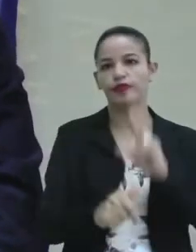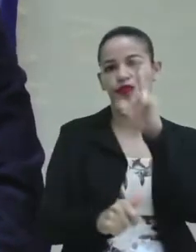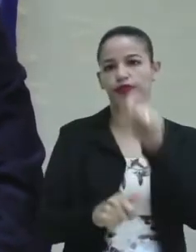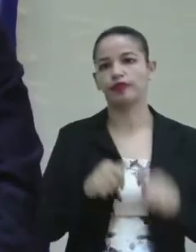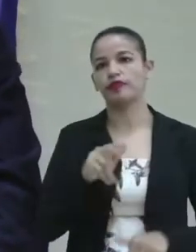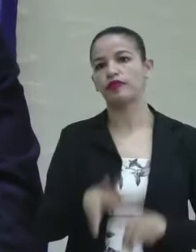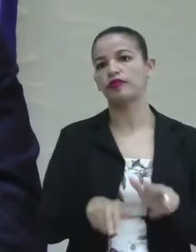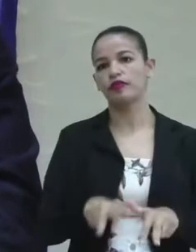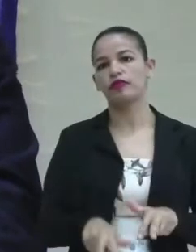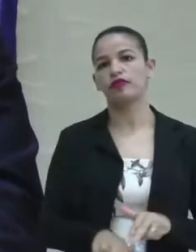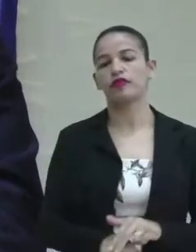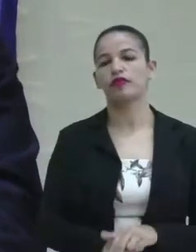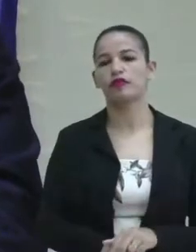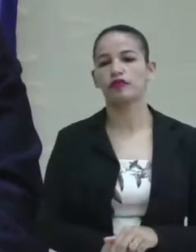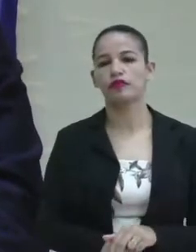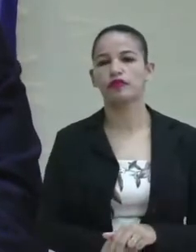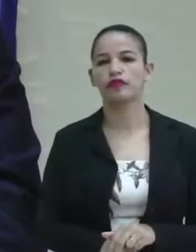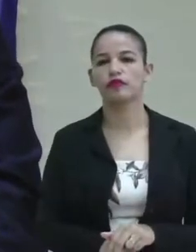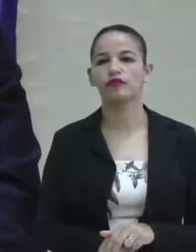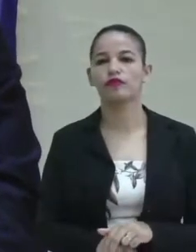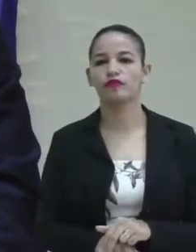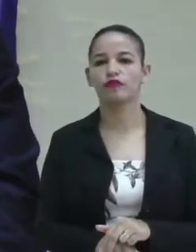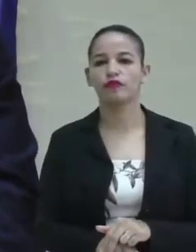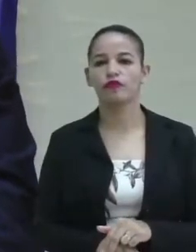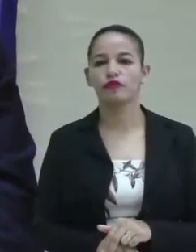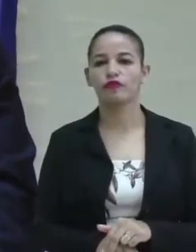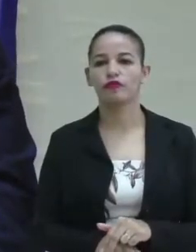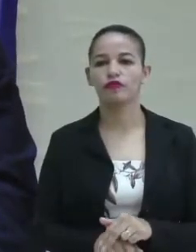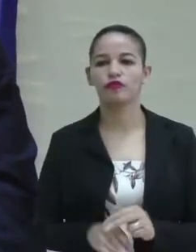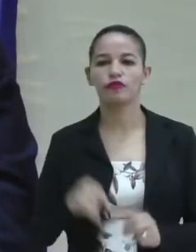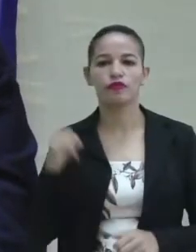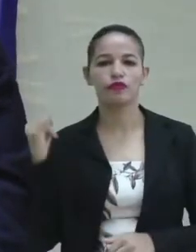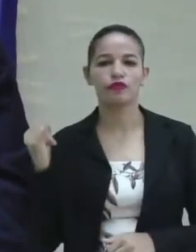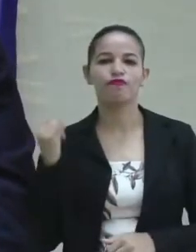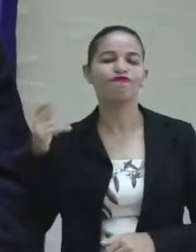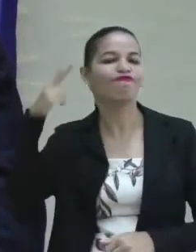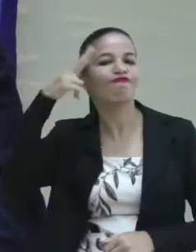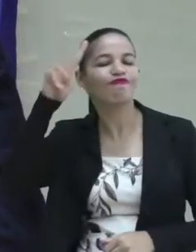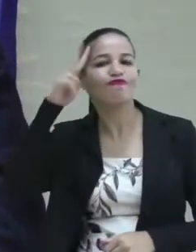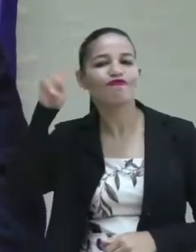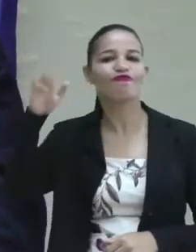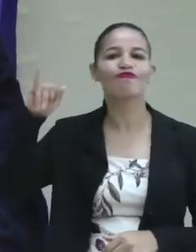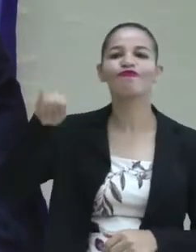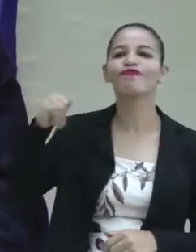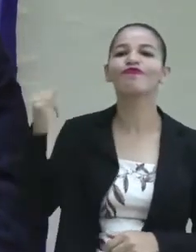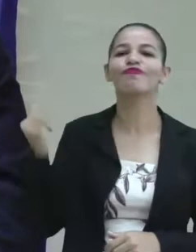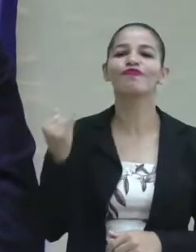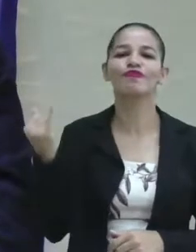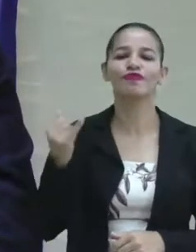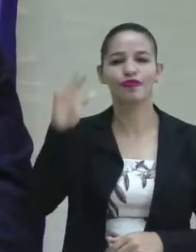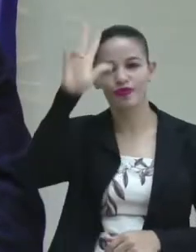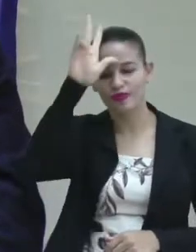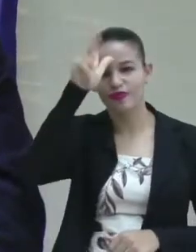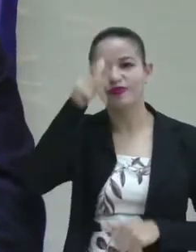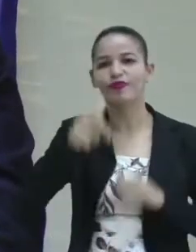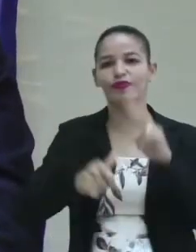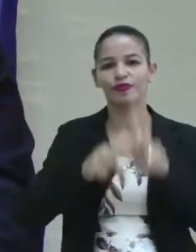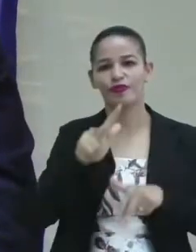Bento não saiu de vocês, e o legado e a história de vocês também não saiu da história do nosso município.